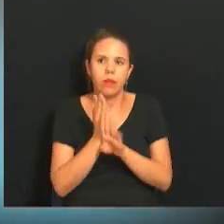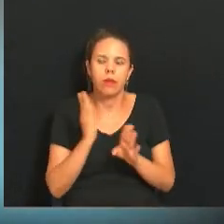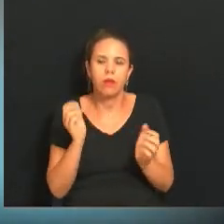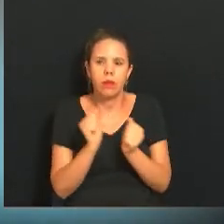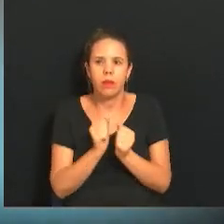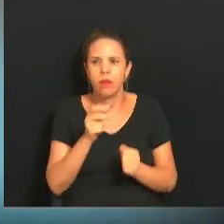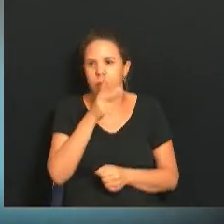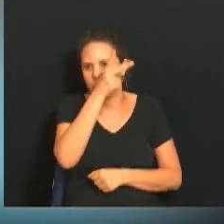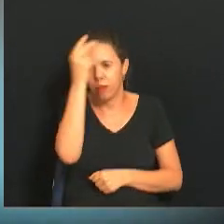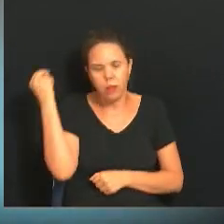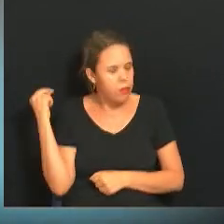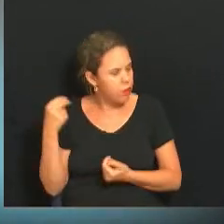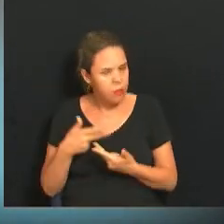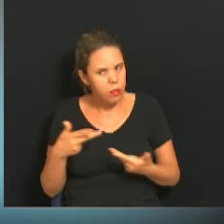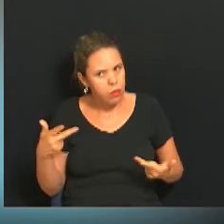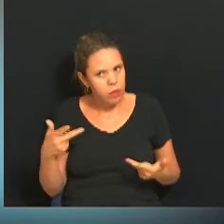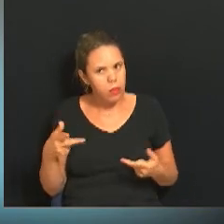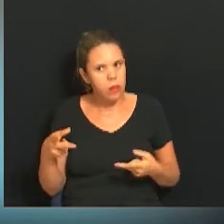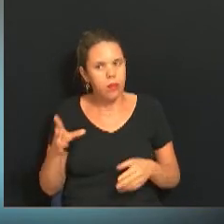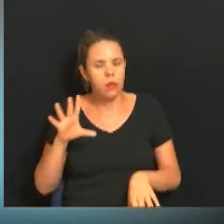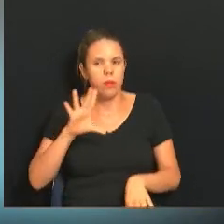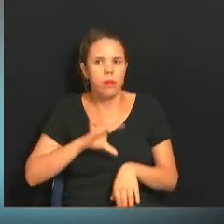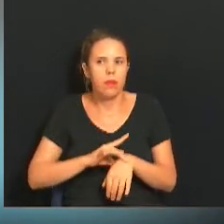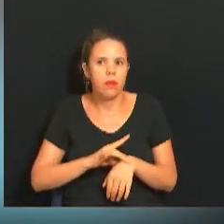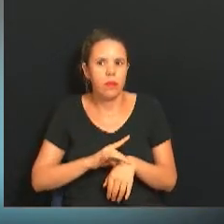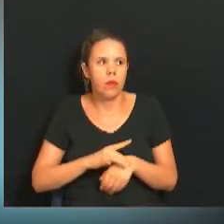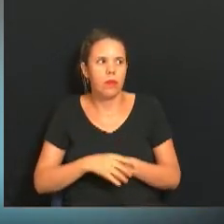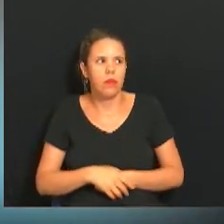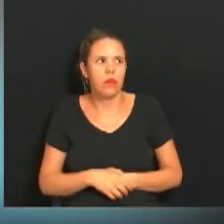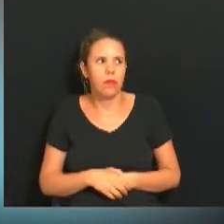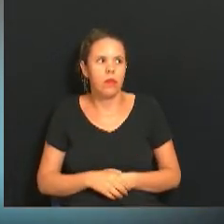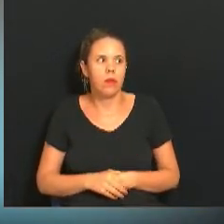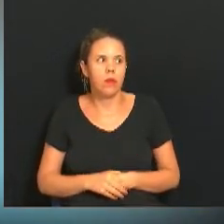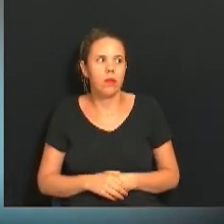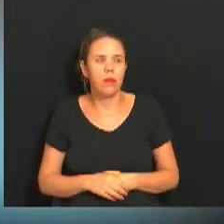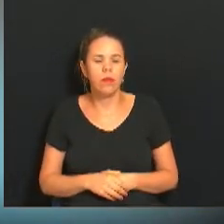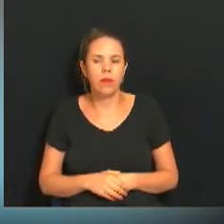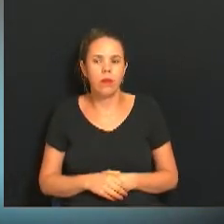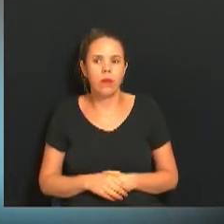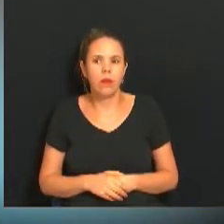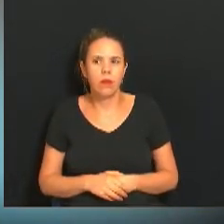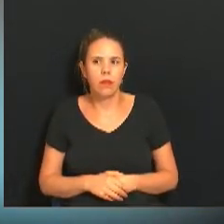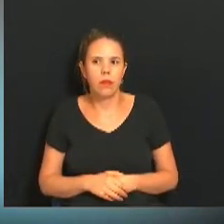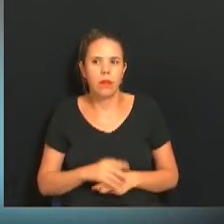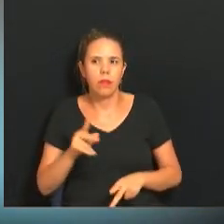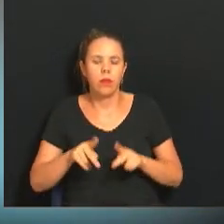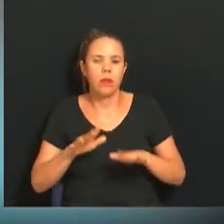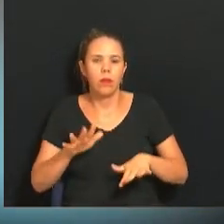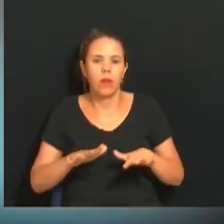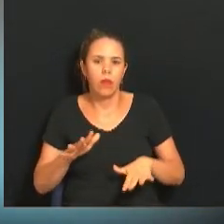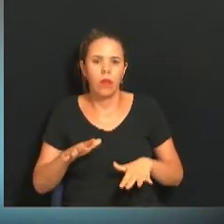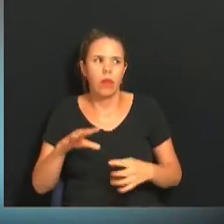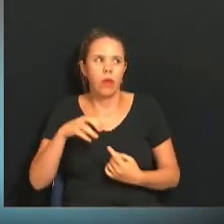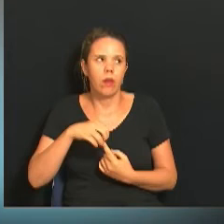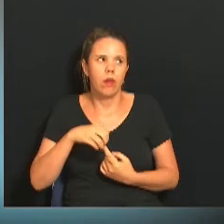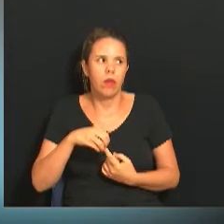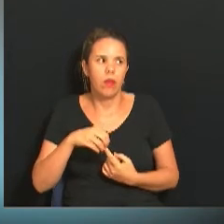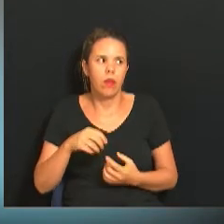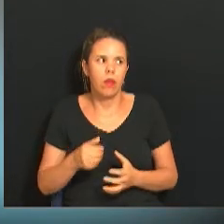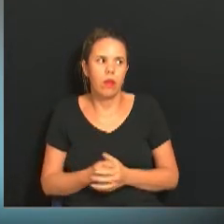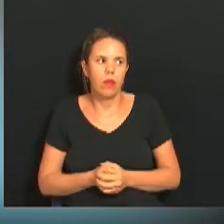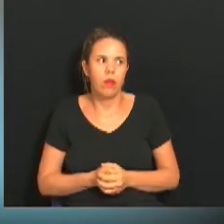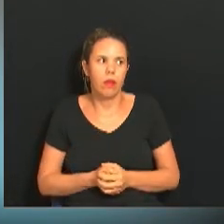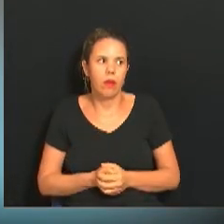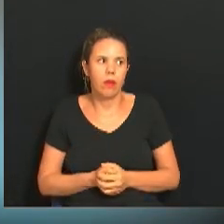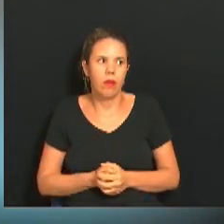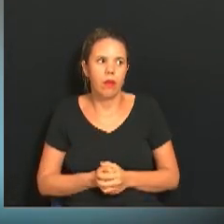também, algo que a gente dê segurança para aquelas pessoas que estão morando no centro da cidade. Pessoas que às vezes estão no ponto de ônibus ali, é assaltada,